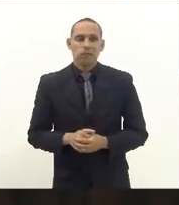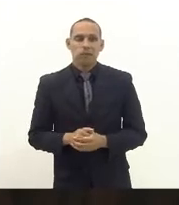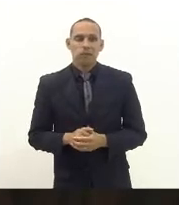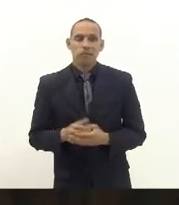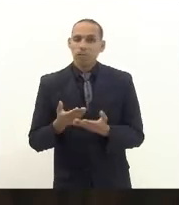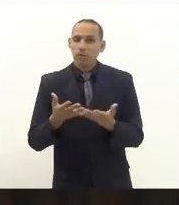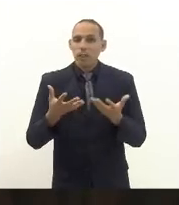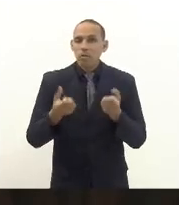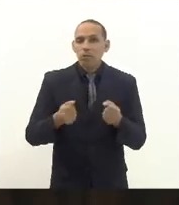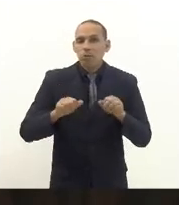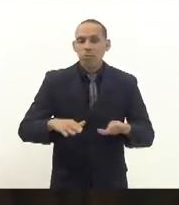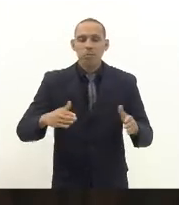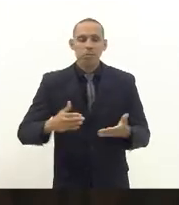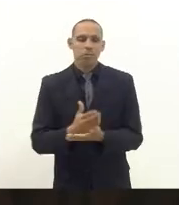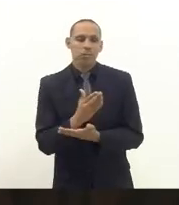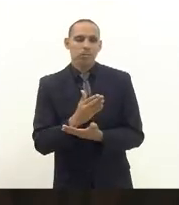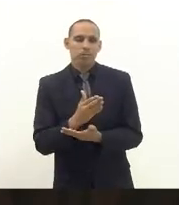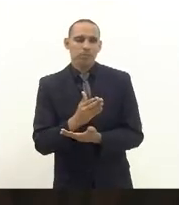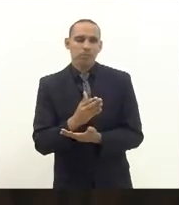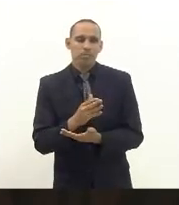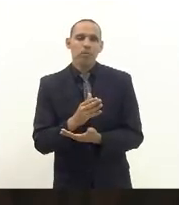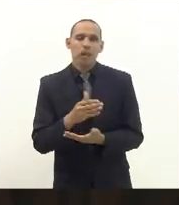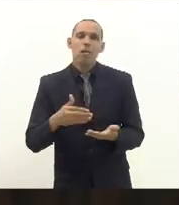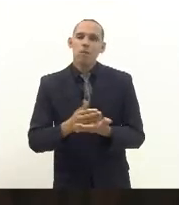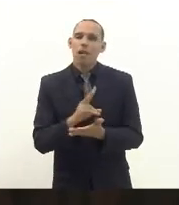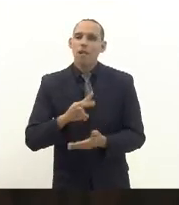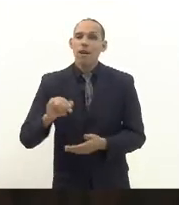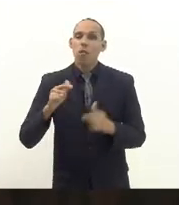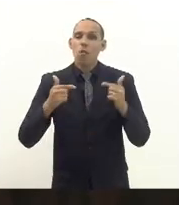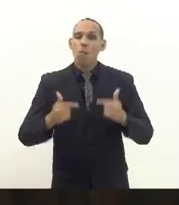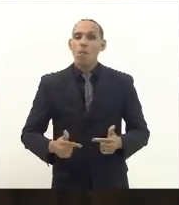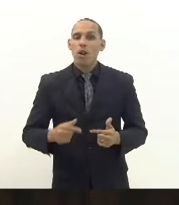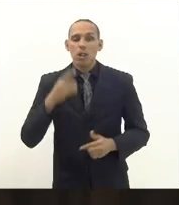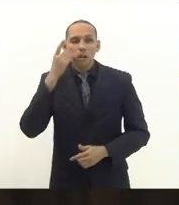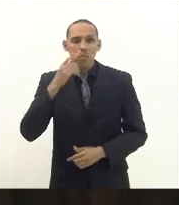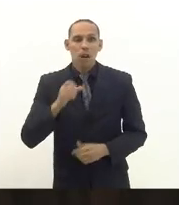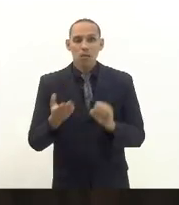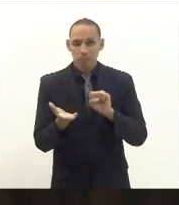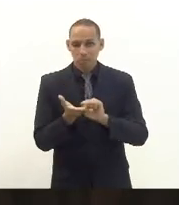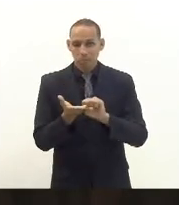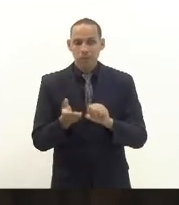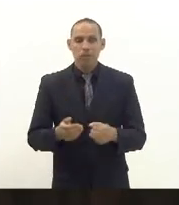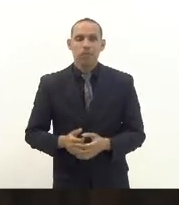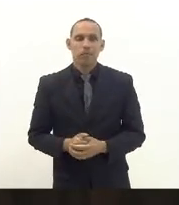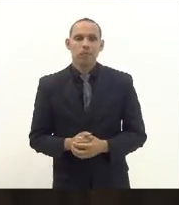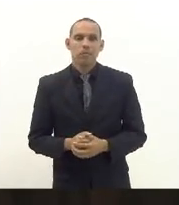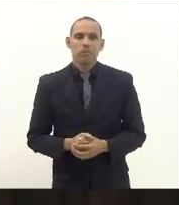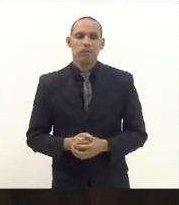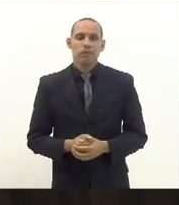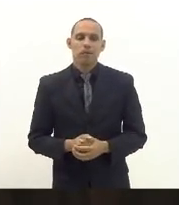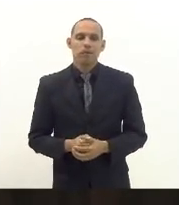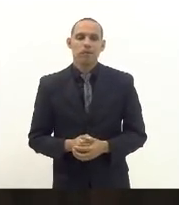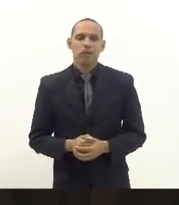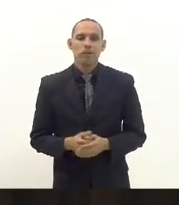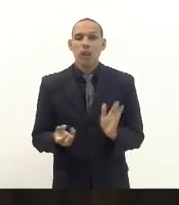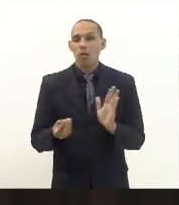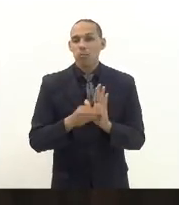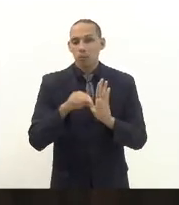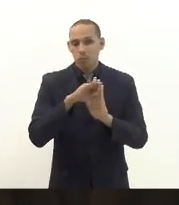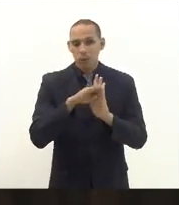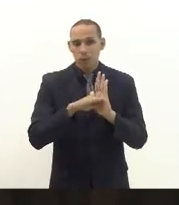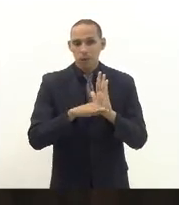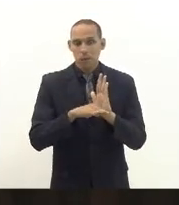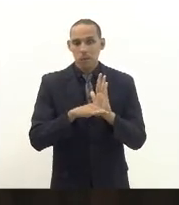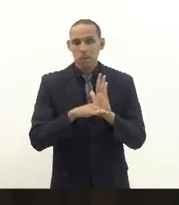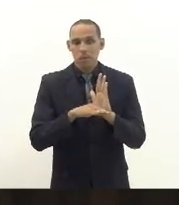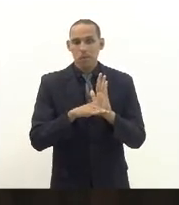seus que a prova uma descrição aprovada vai à promulgação com a abstenção do deputado Samuel Malafaia incluídos na ordem do